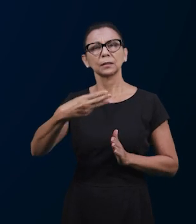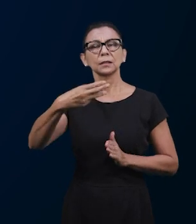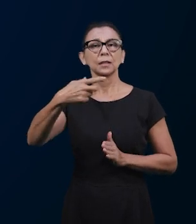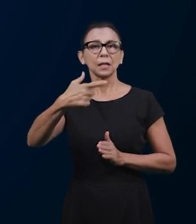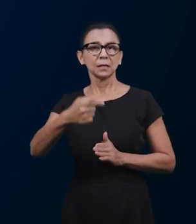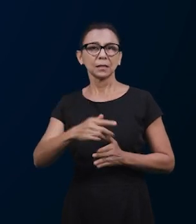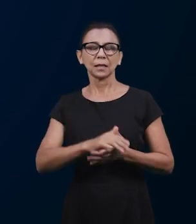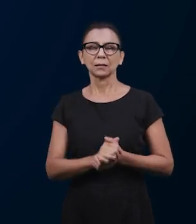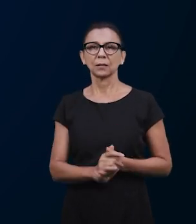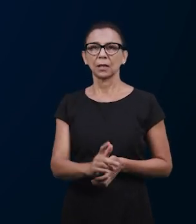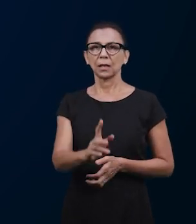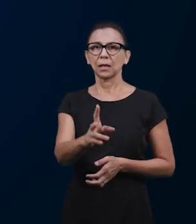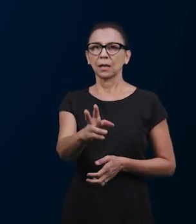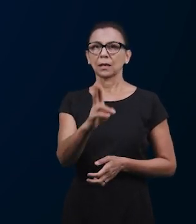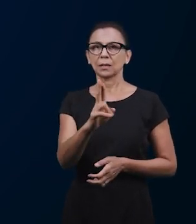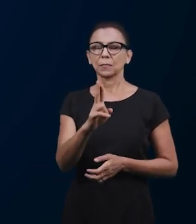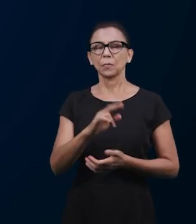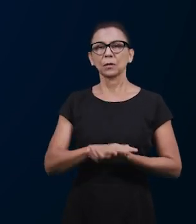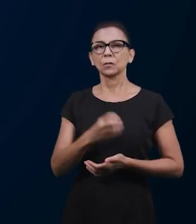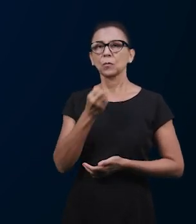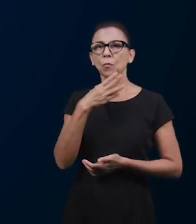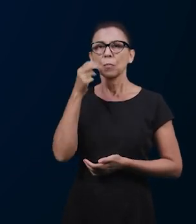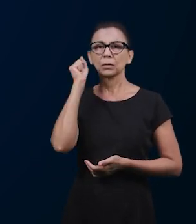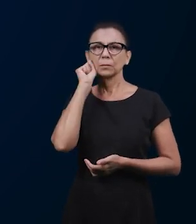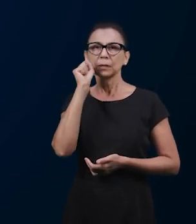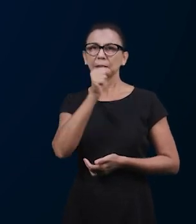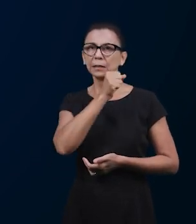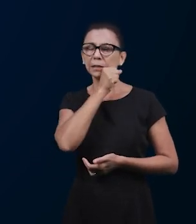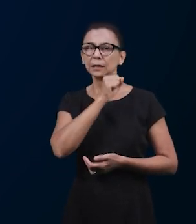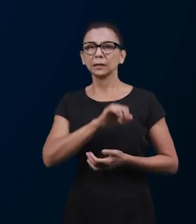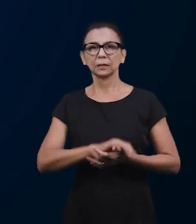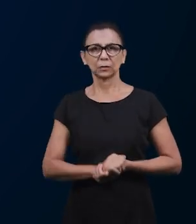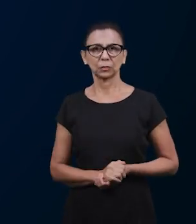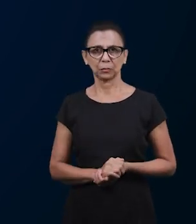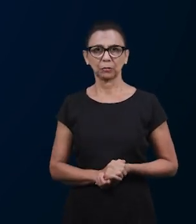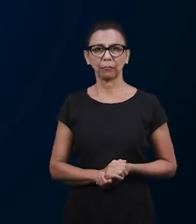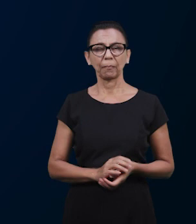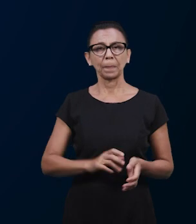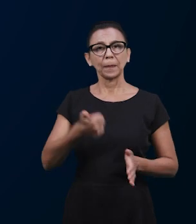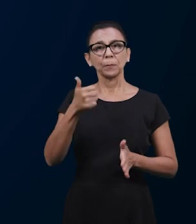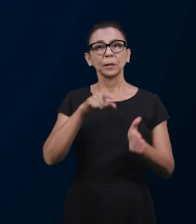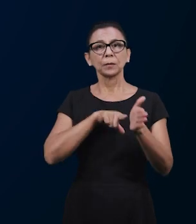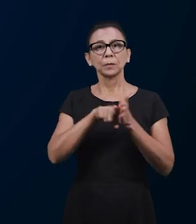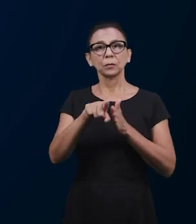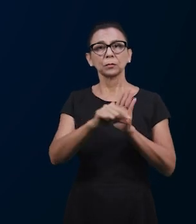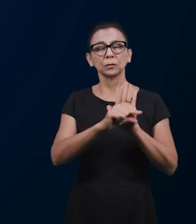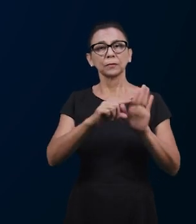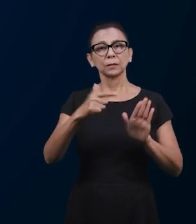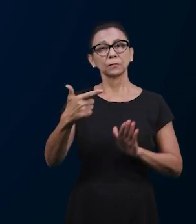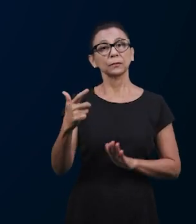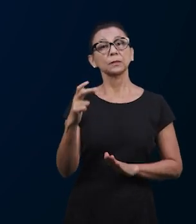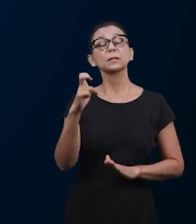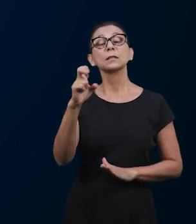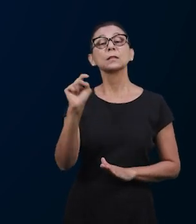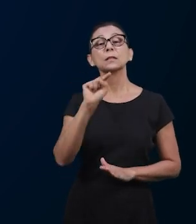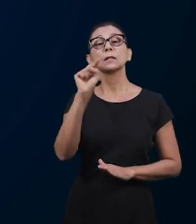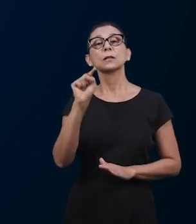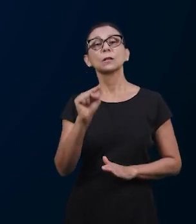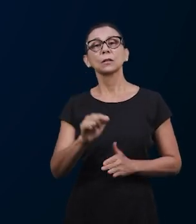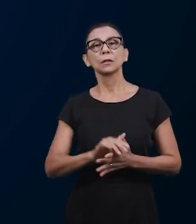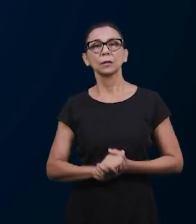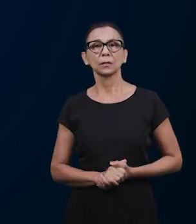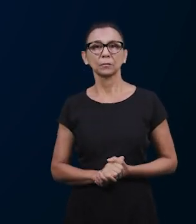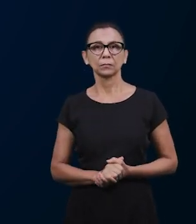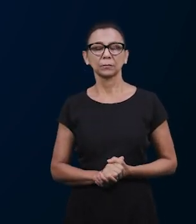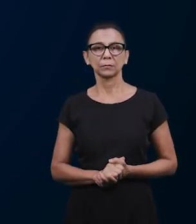bom samaritano. Quem fez a primeira pergunta que está no verso 25? Qual foi a pergunta? Foi